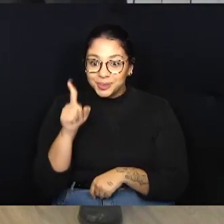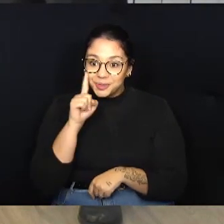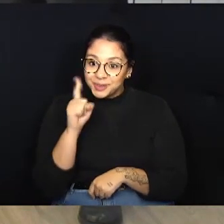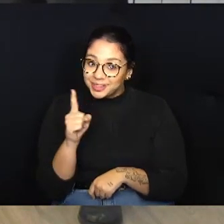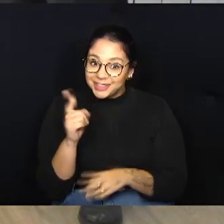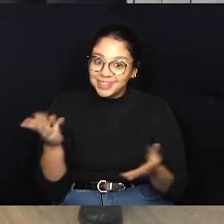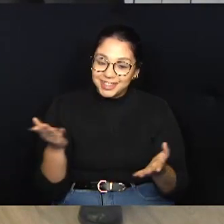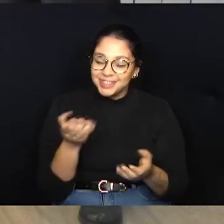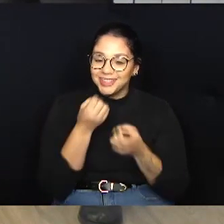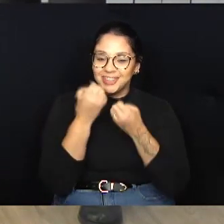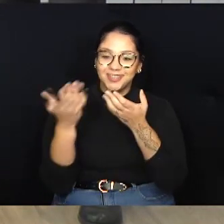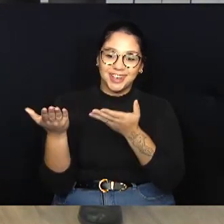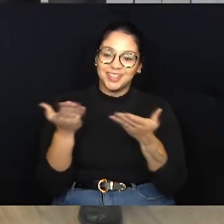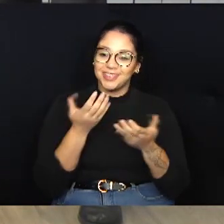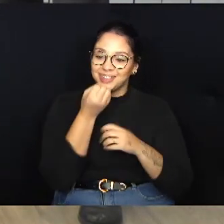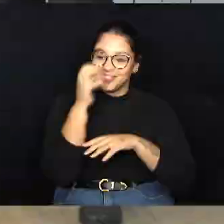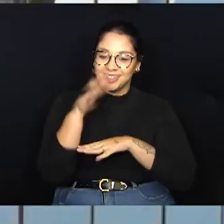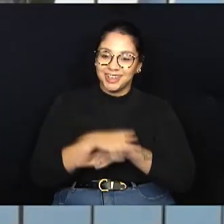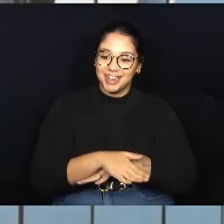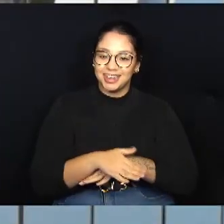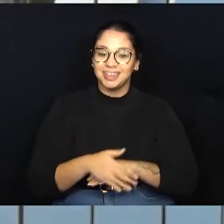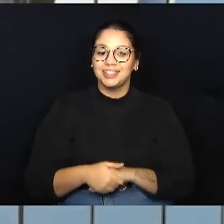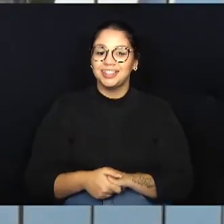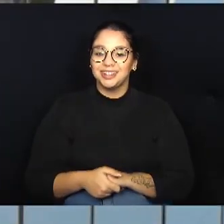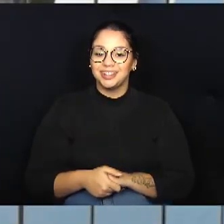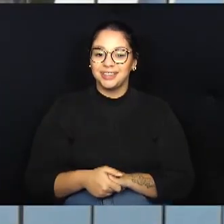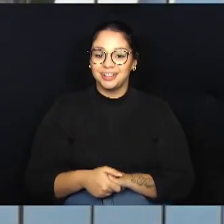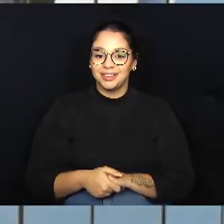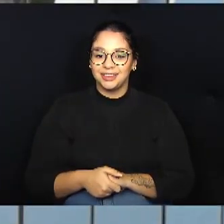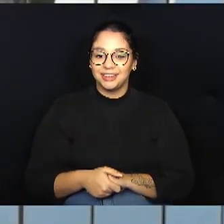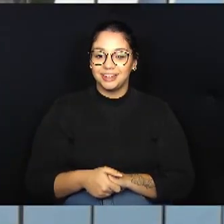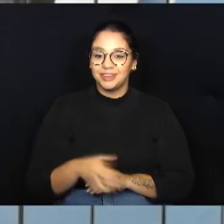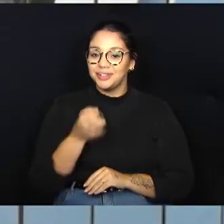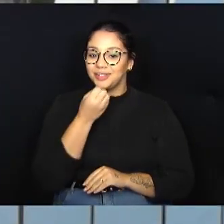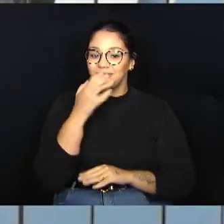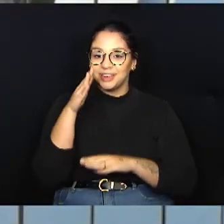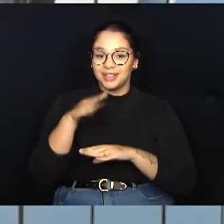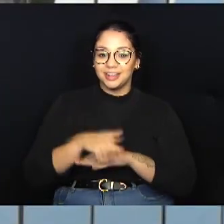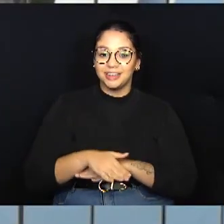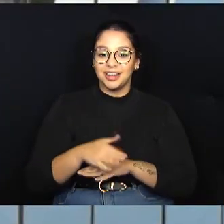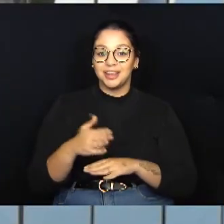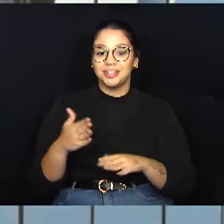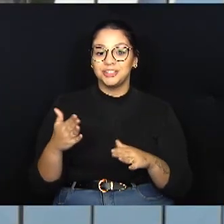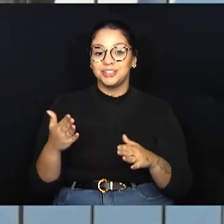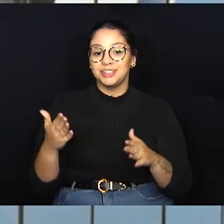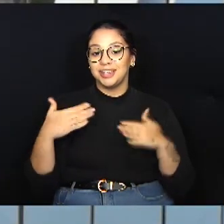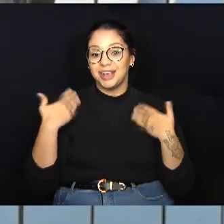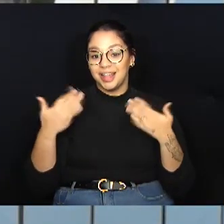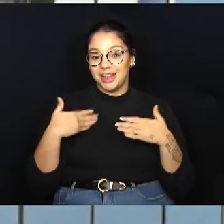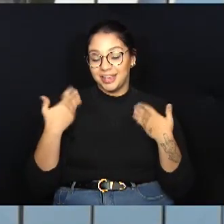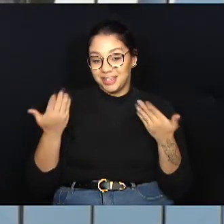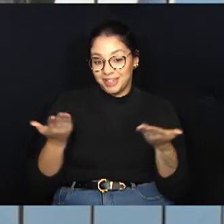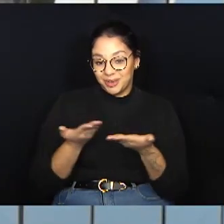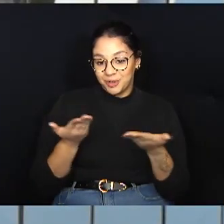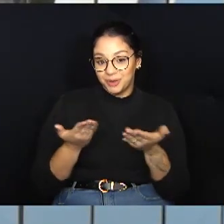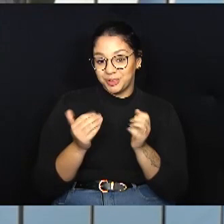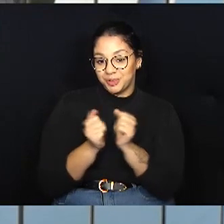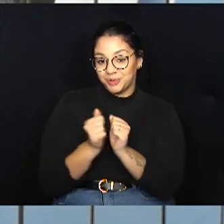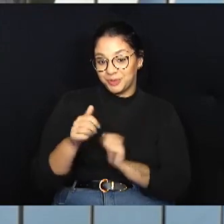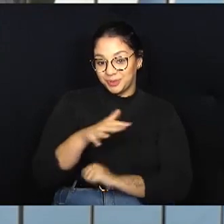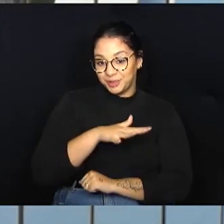seja bem-vindo e boa tarde. Boa tarde, é uma alegria, Gabriel, estar aqui. Seu espaço que eu